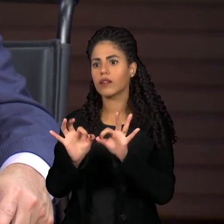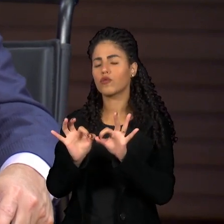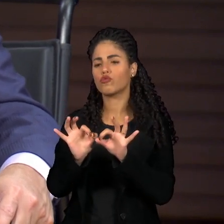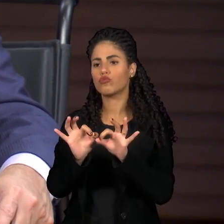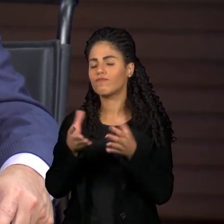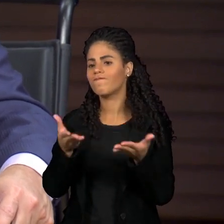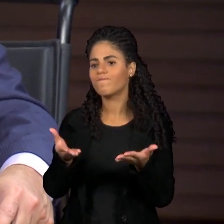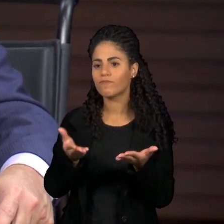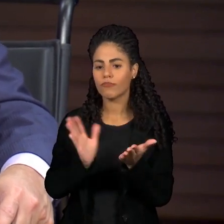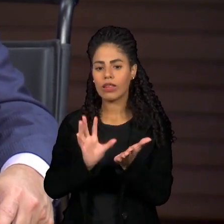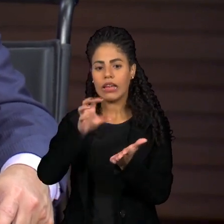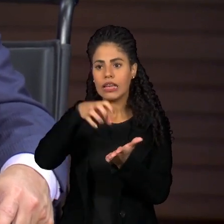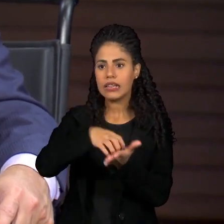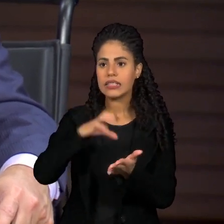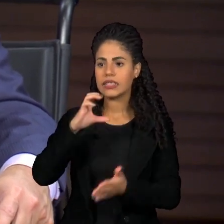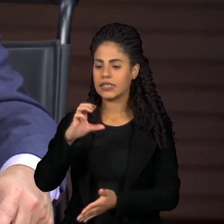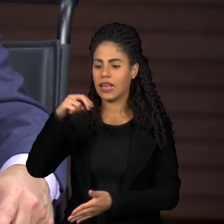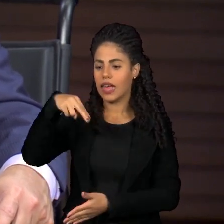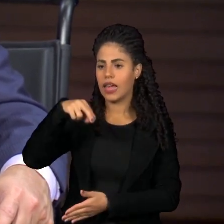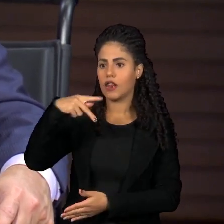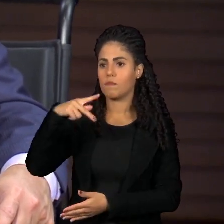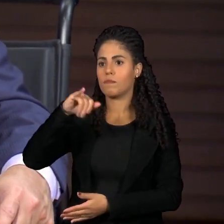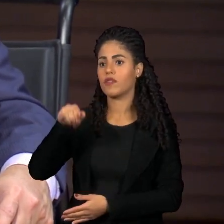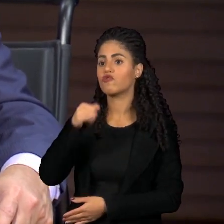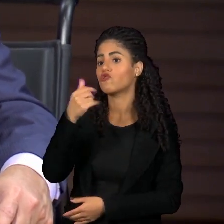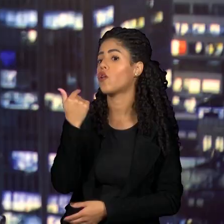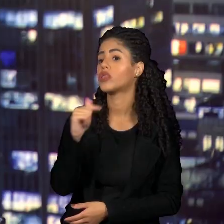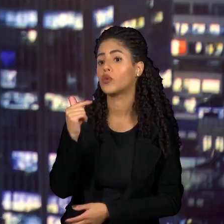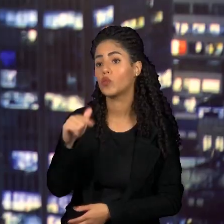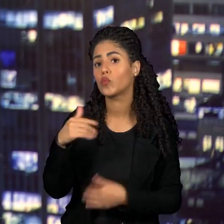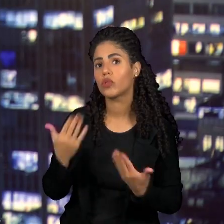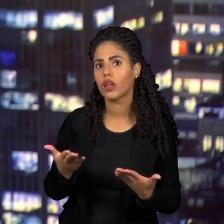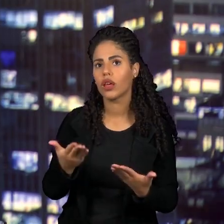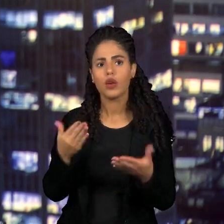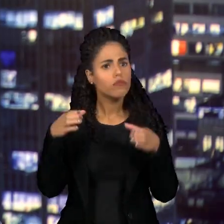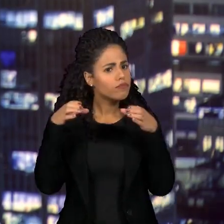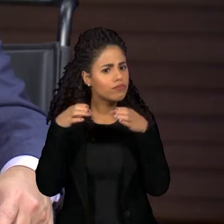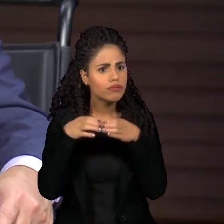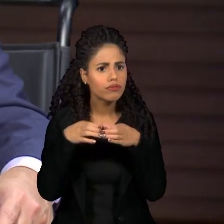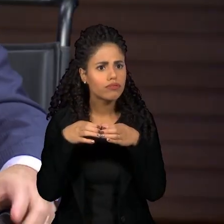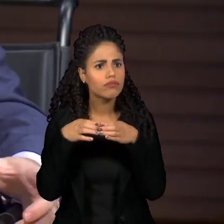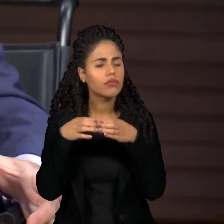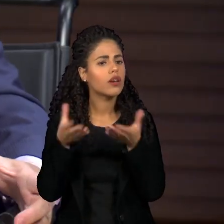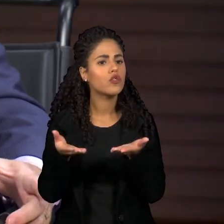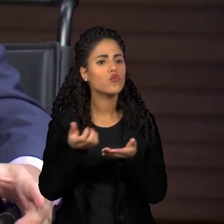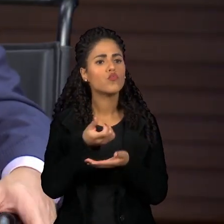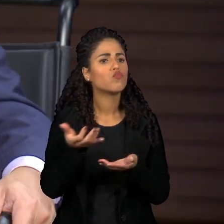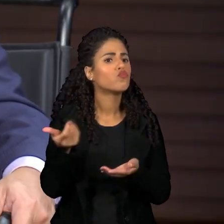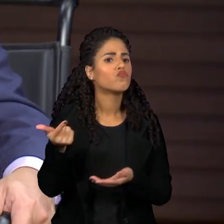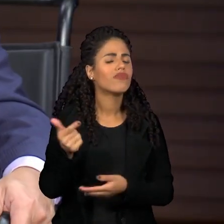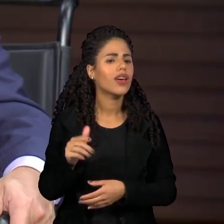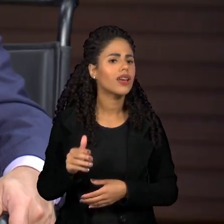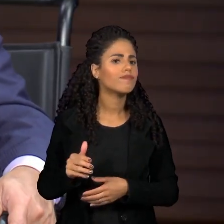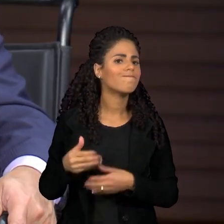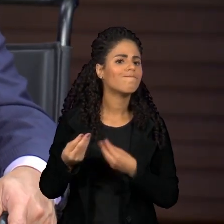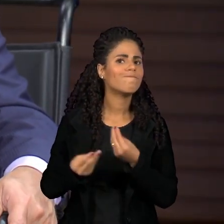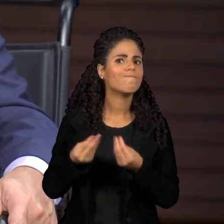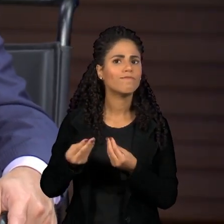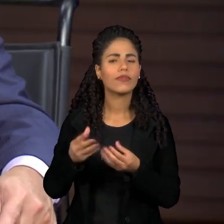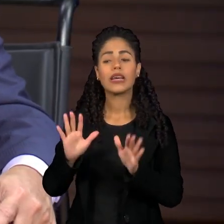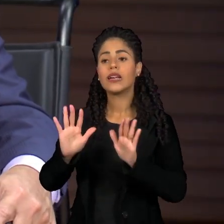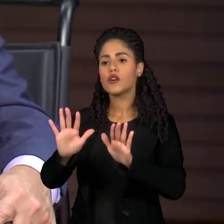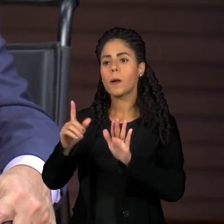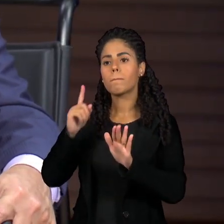sede, ele não tem um CNPJ, porque em tese ele não existe. Não existe uma unidade. Né? Ele é esse grupo majoritário que